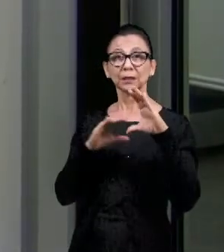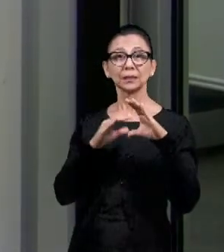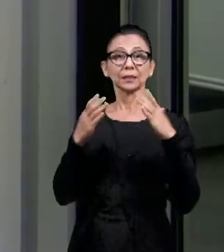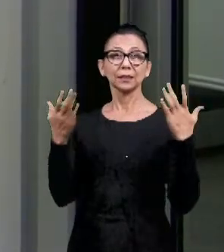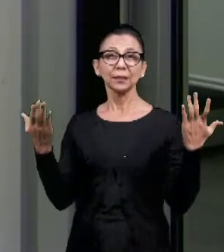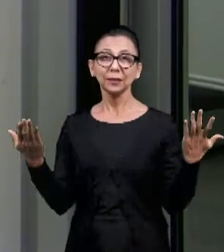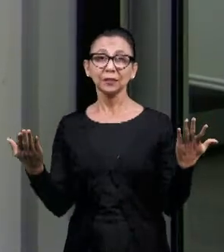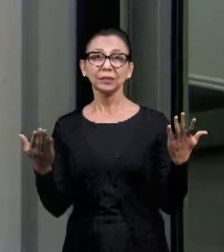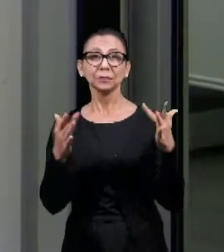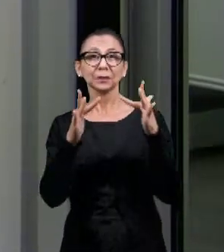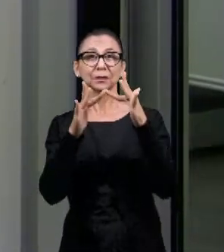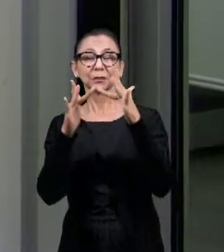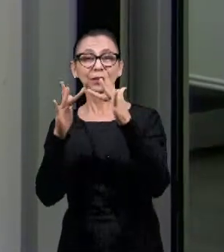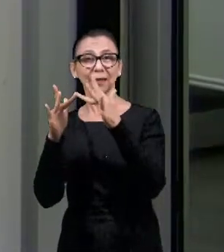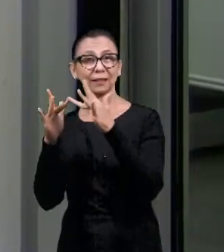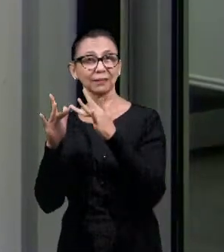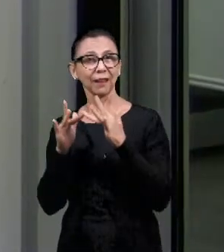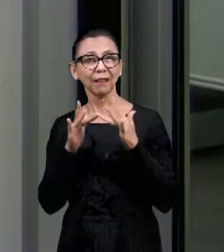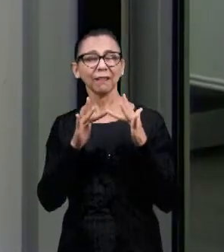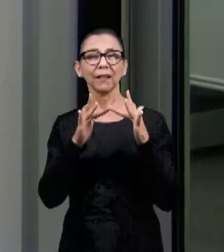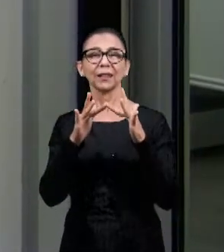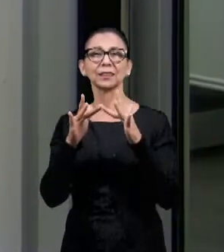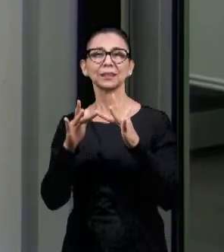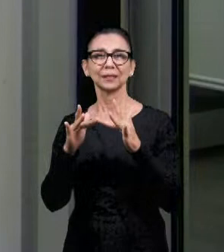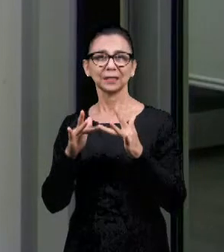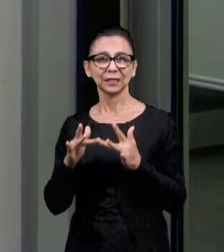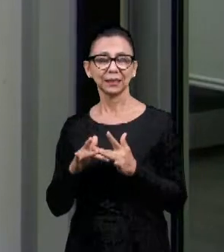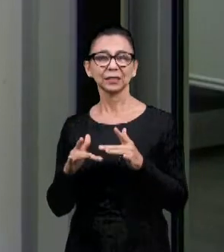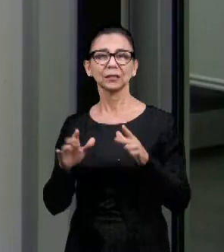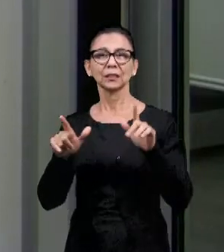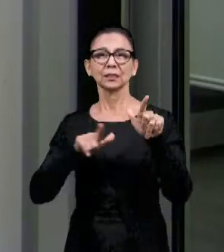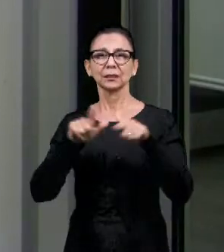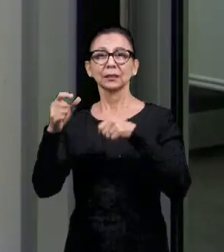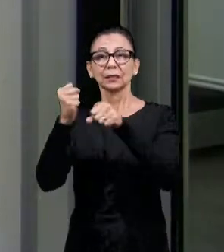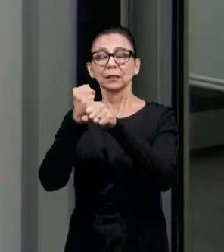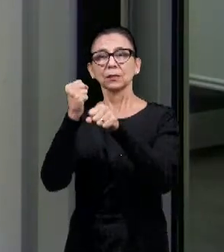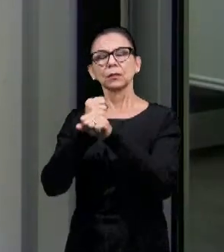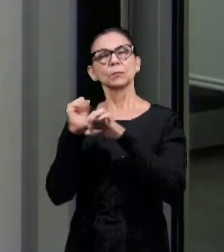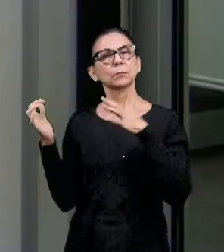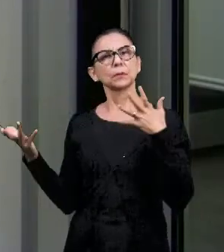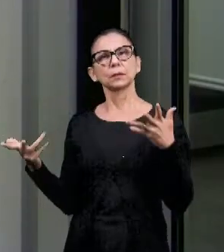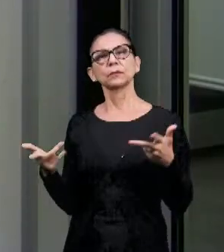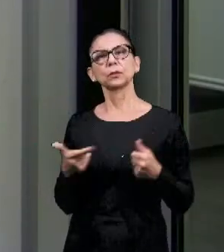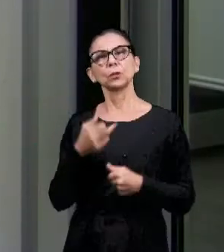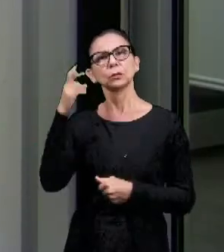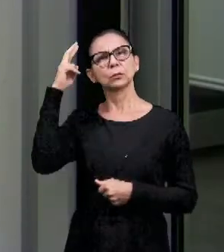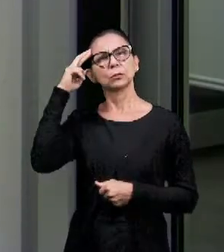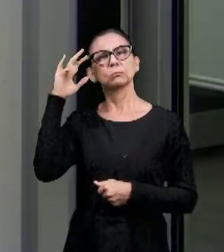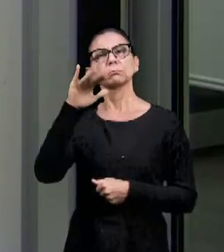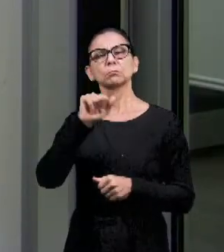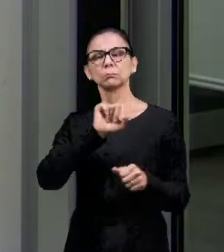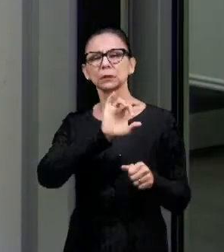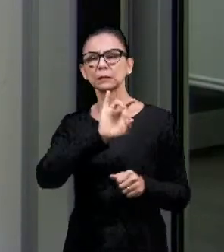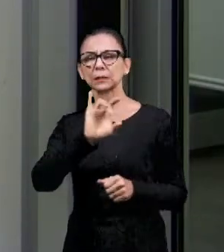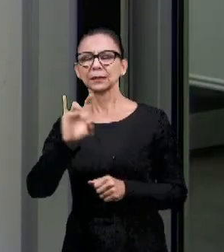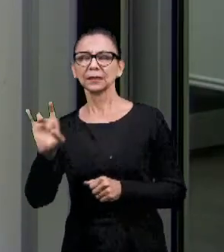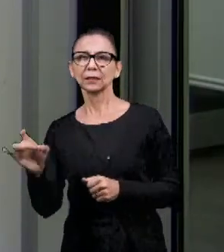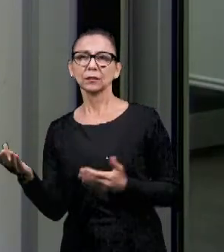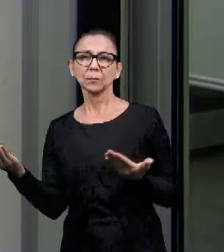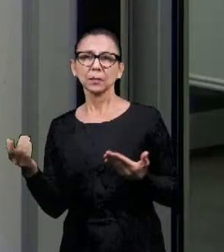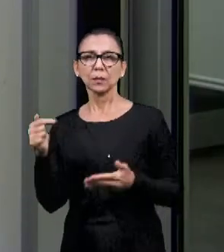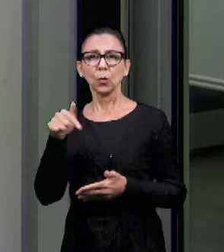irmãos, realizando esta obra gloriosa para a qual o Senhor nos chamou, né? Vamos aqui conversar um